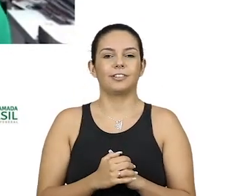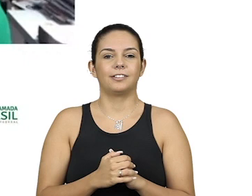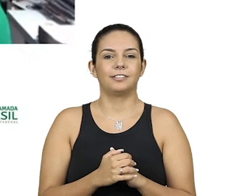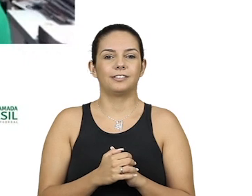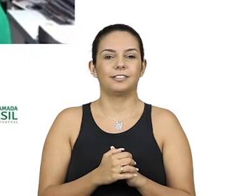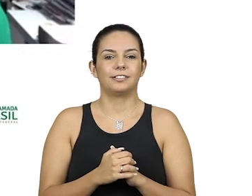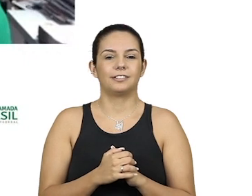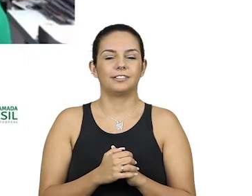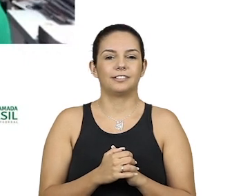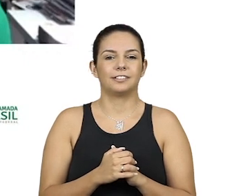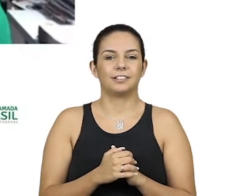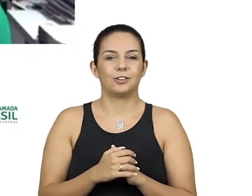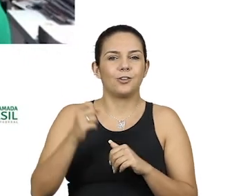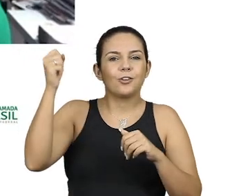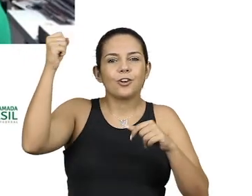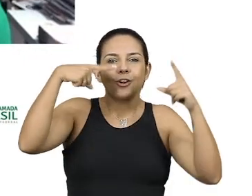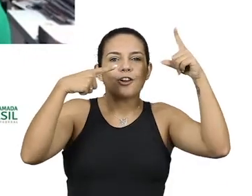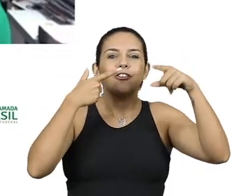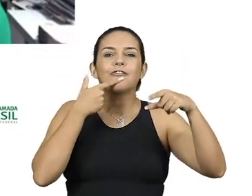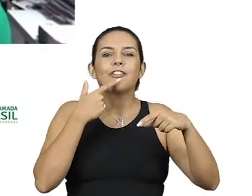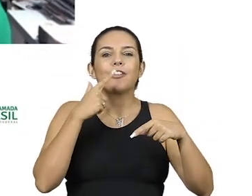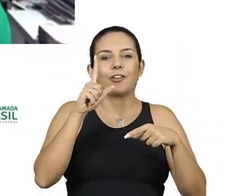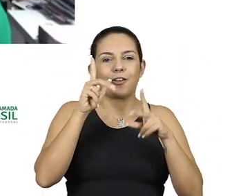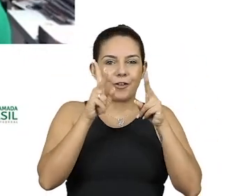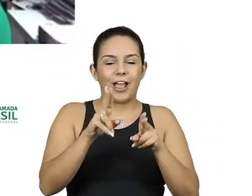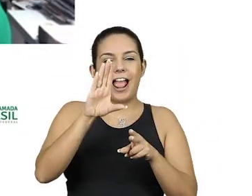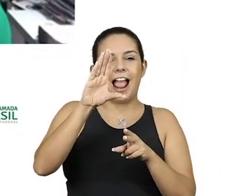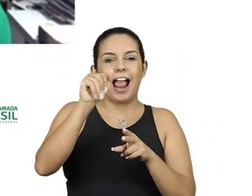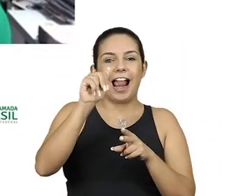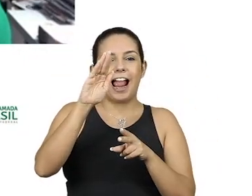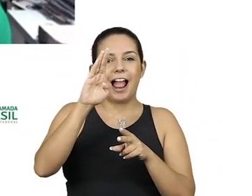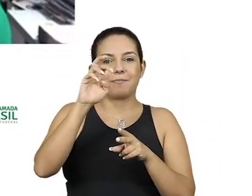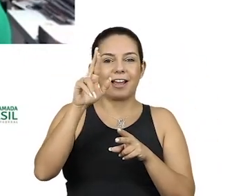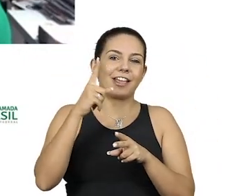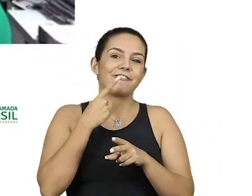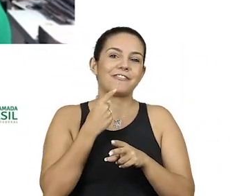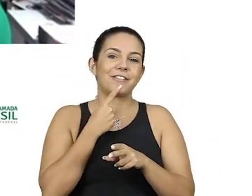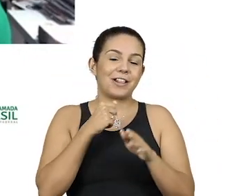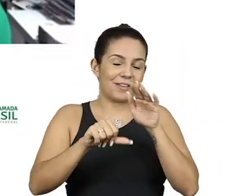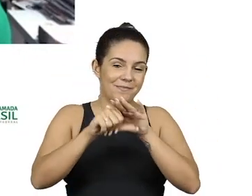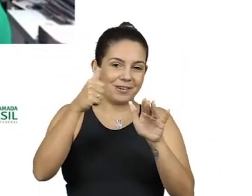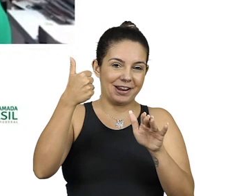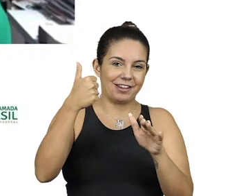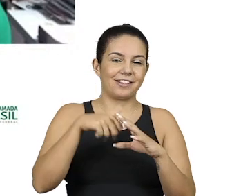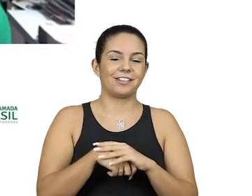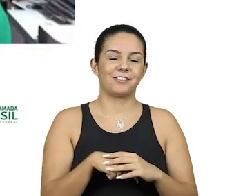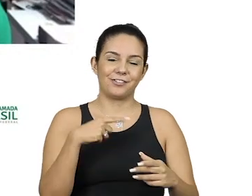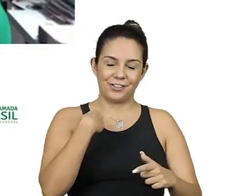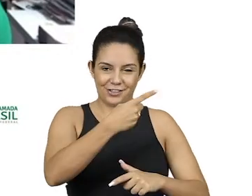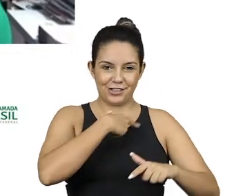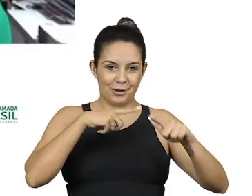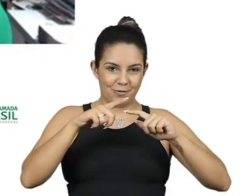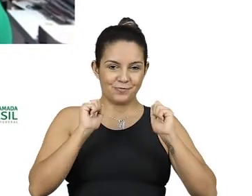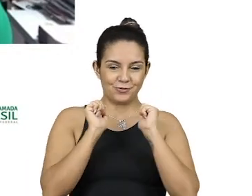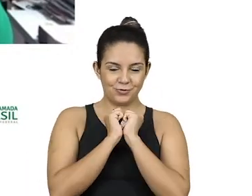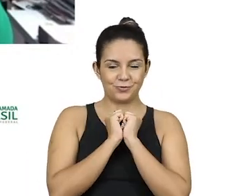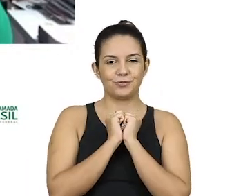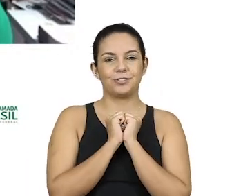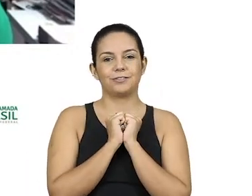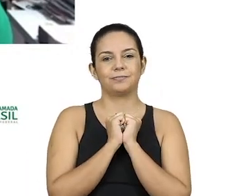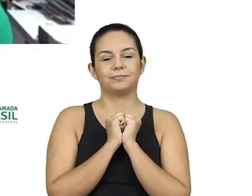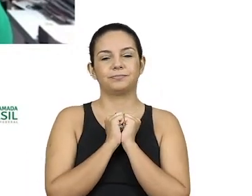com luzes vermelhas, como no Cabaré Mineiro, na primeira vez que trabalhamos